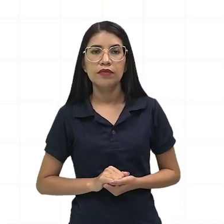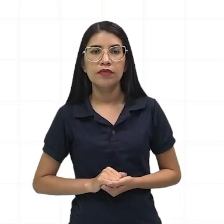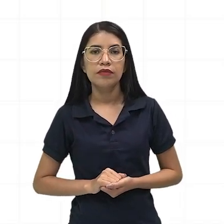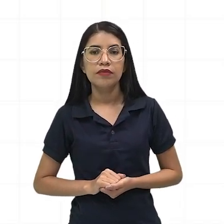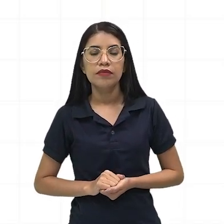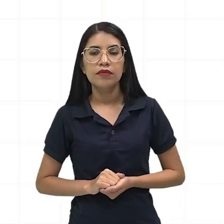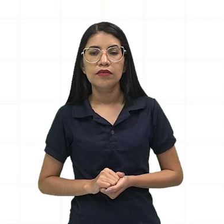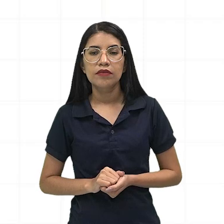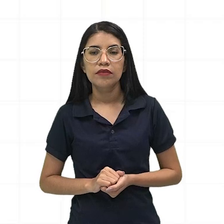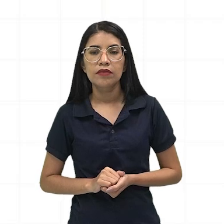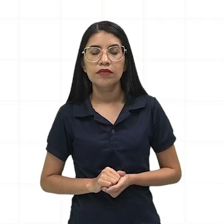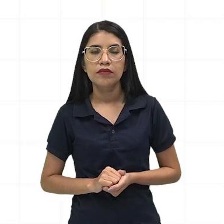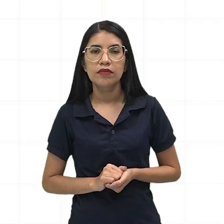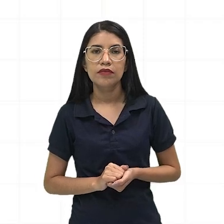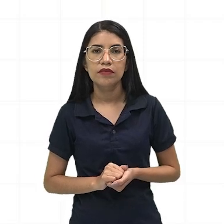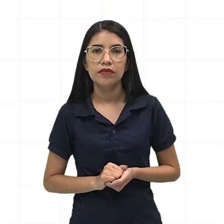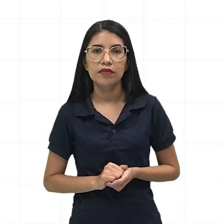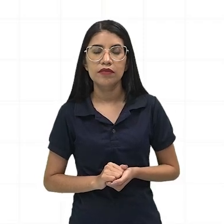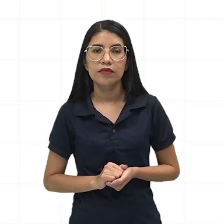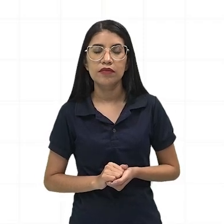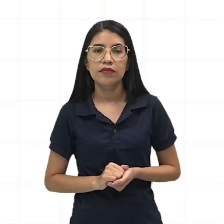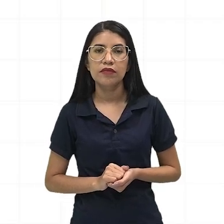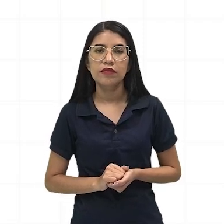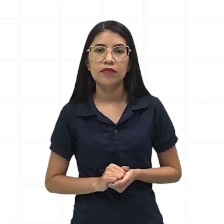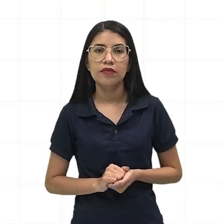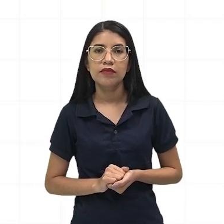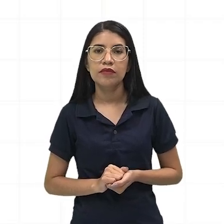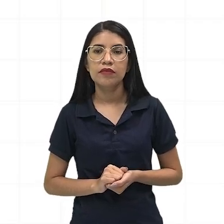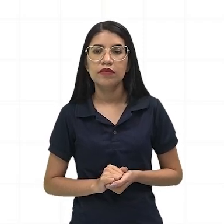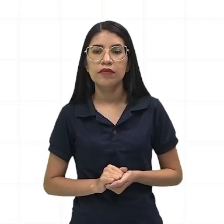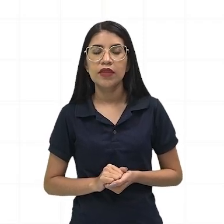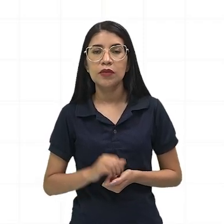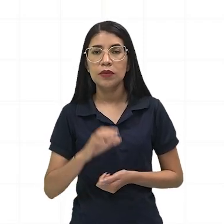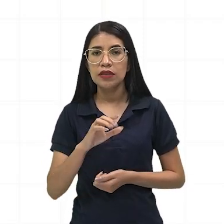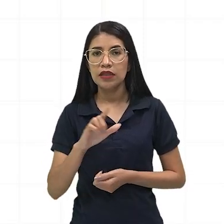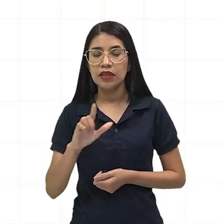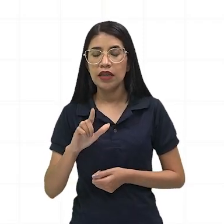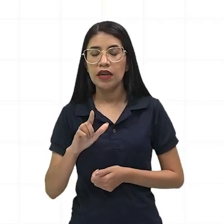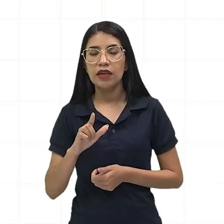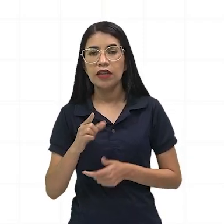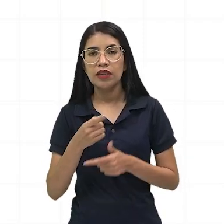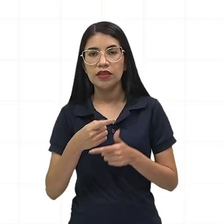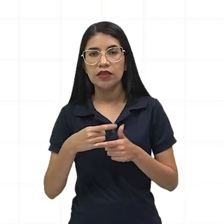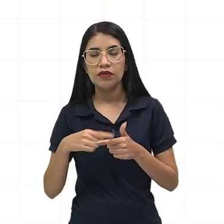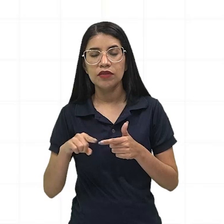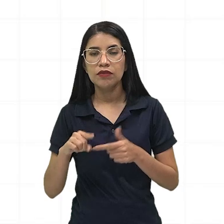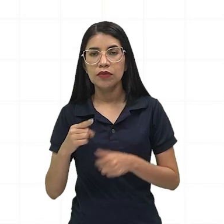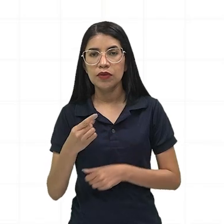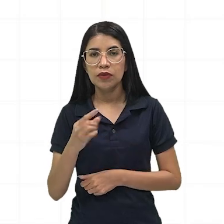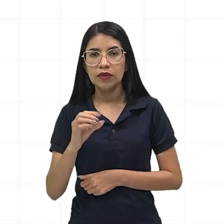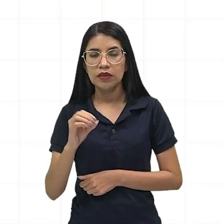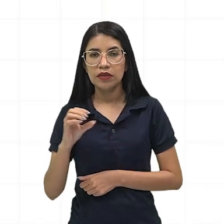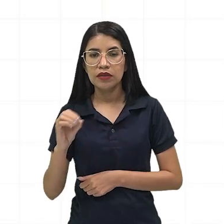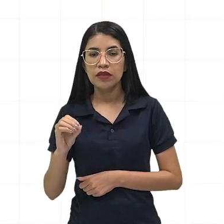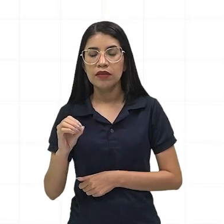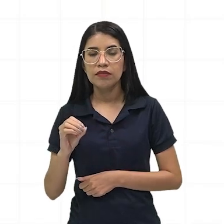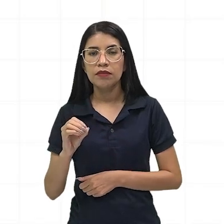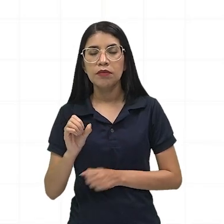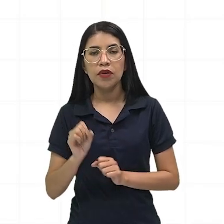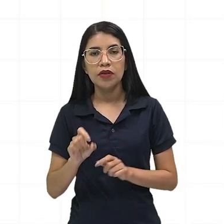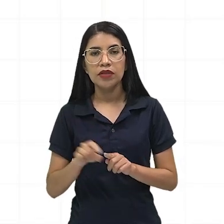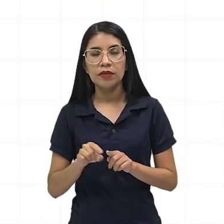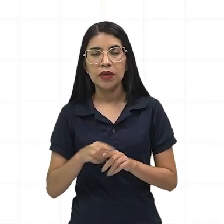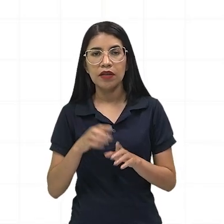litros. Ok? Então, você saber que centilitros é 1 litro dividido por 100, você também